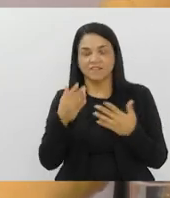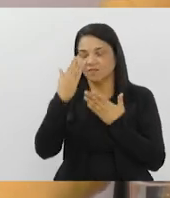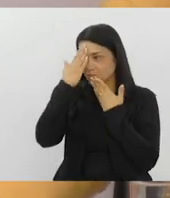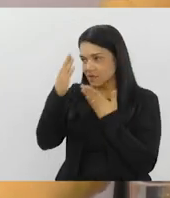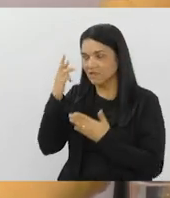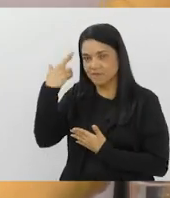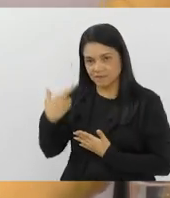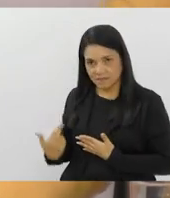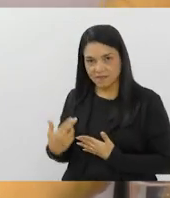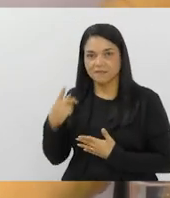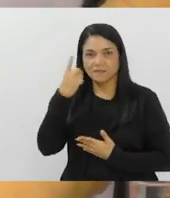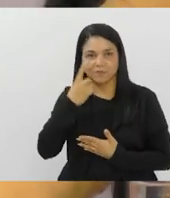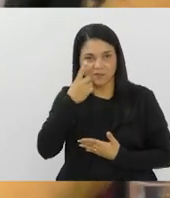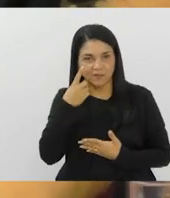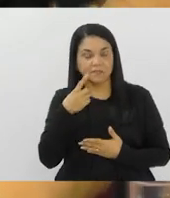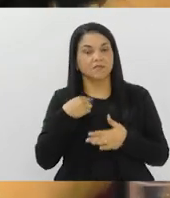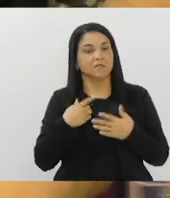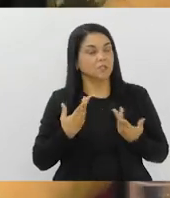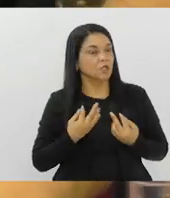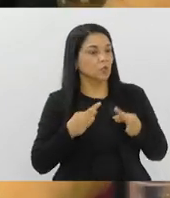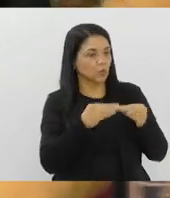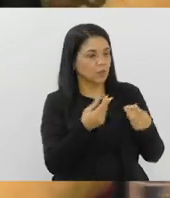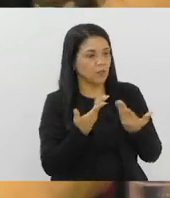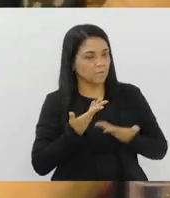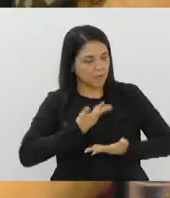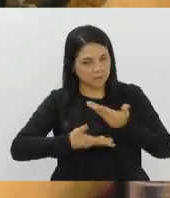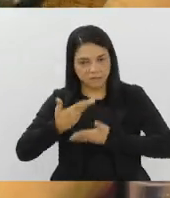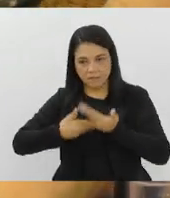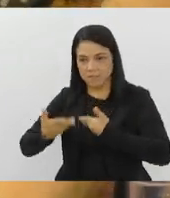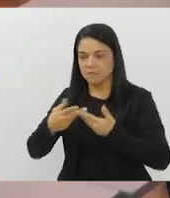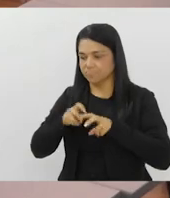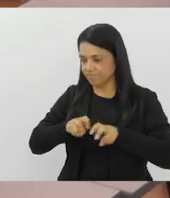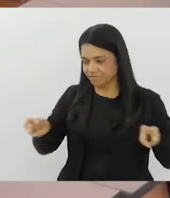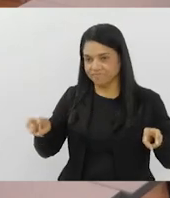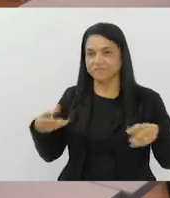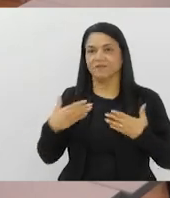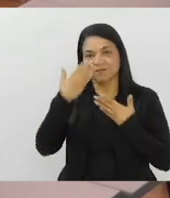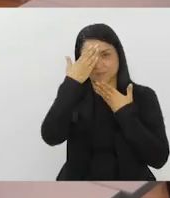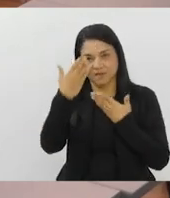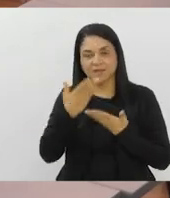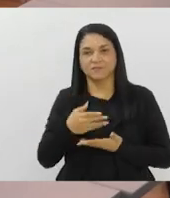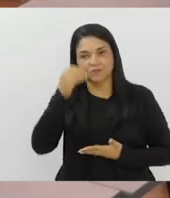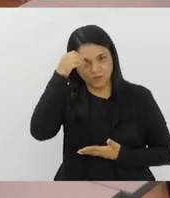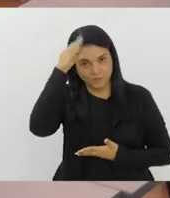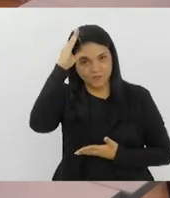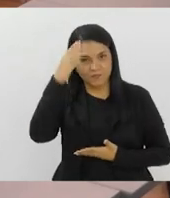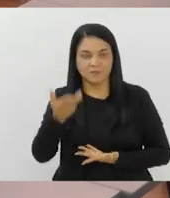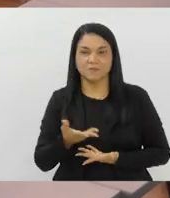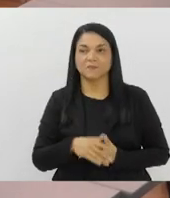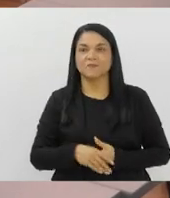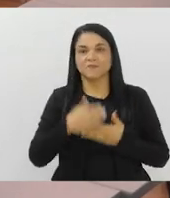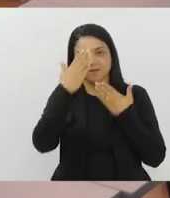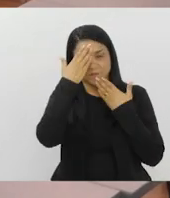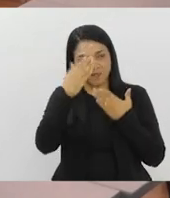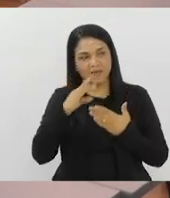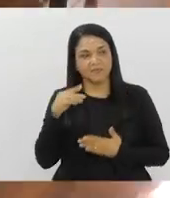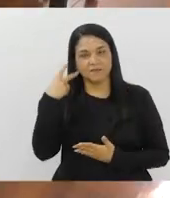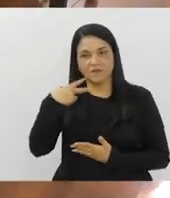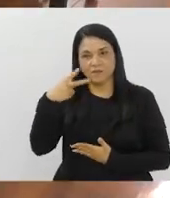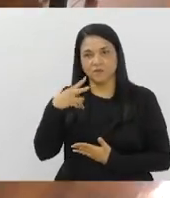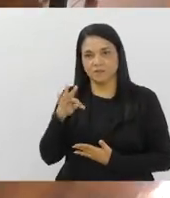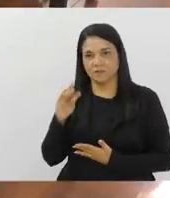vez pela parceria e todas as colegas da mesa pelos conhecimentos compartilhados. Obrigada. Muito obrigada, Thaís.